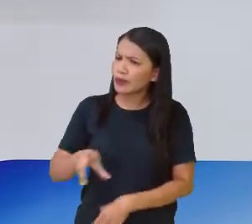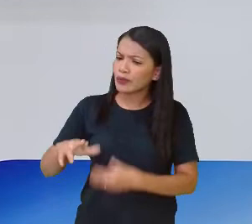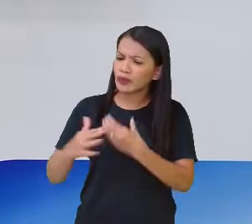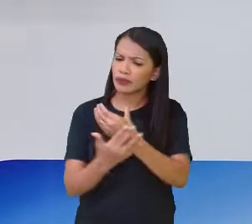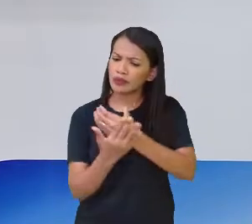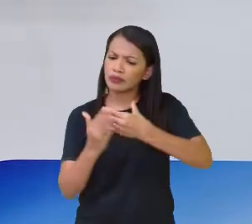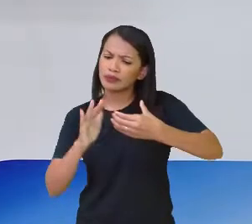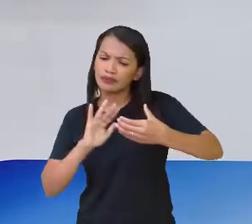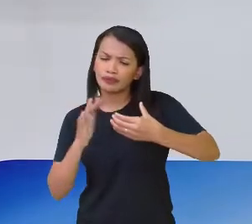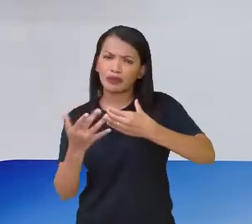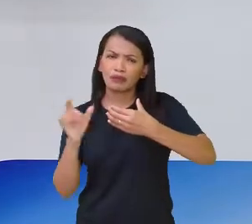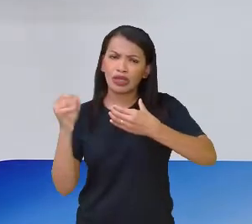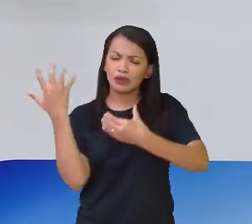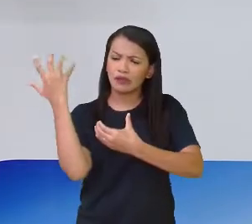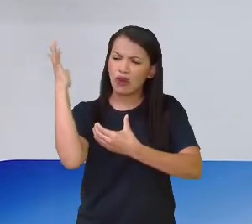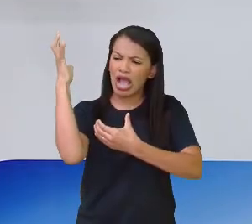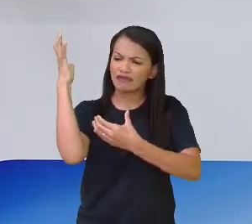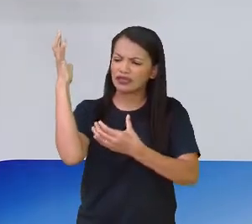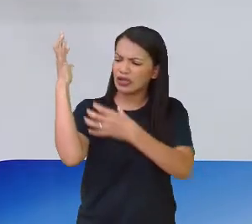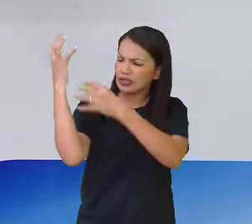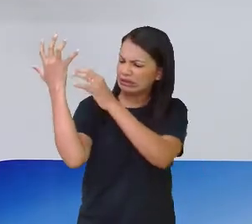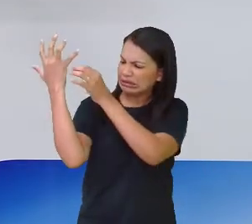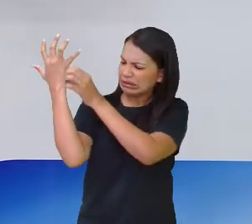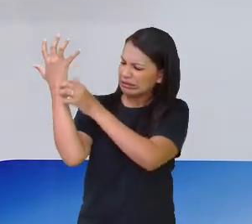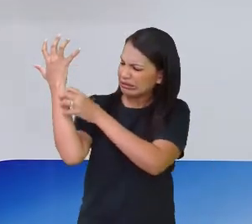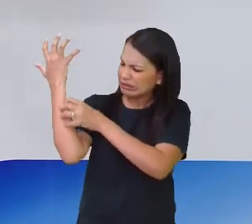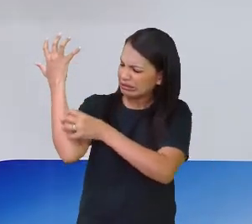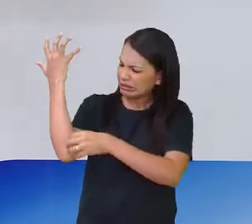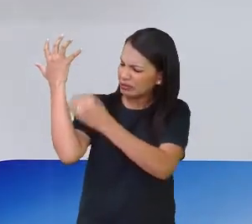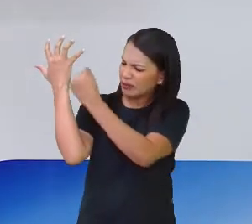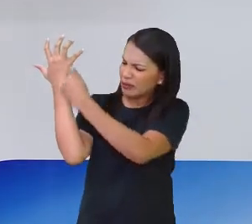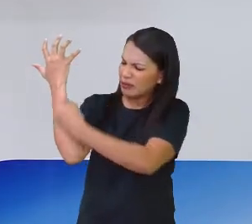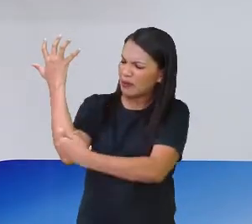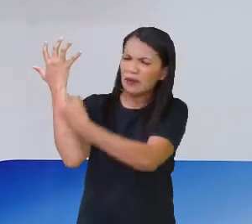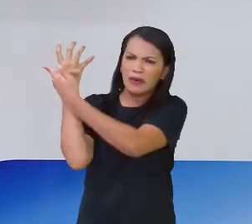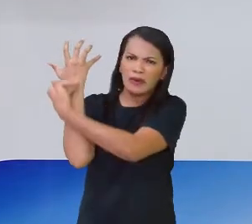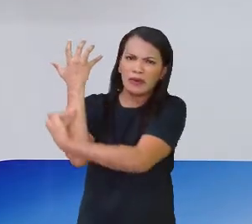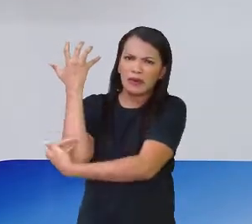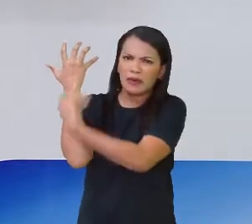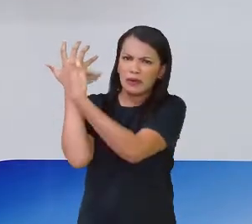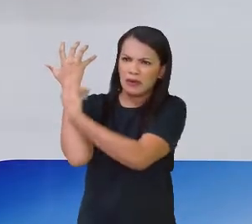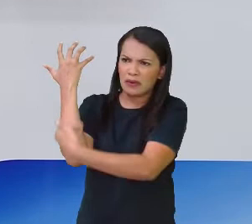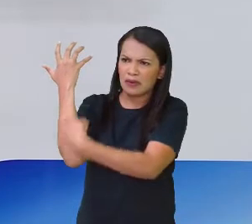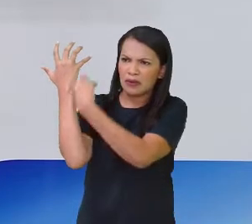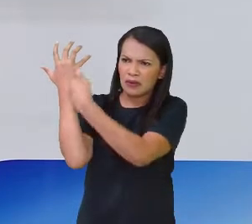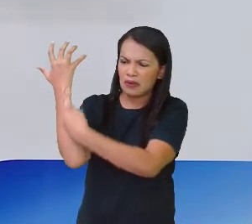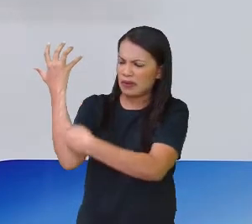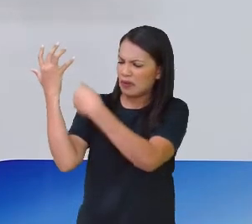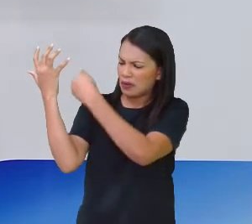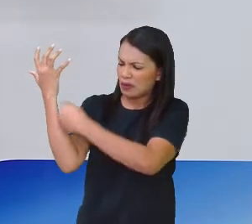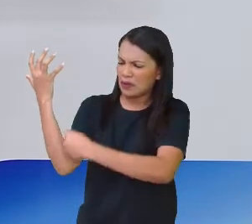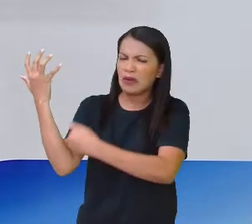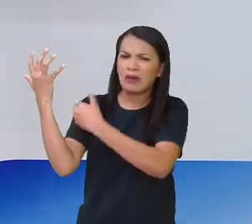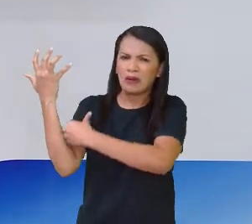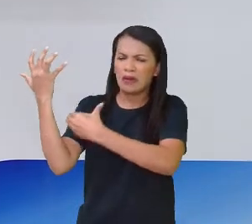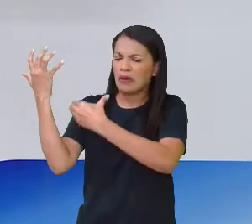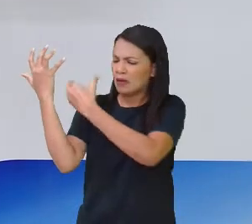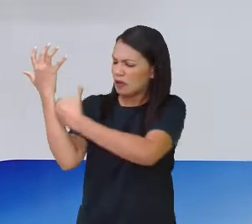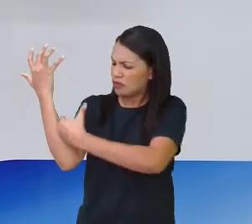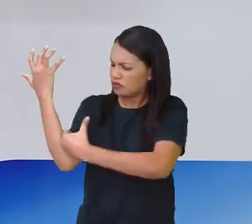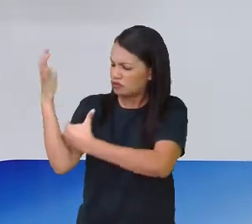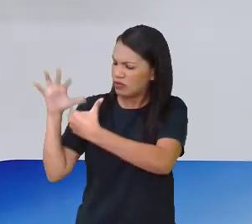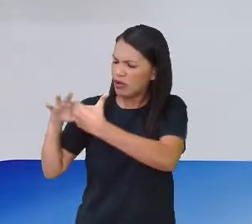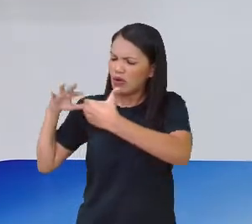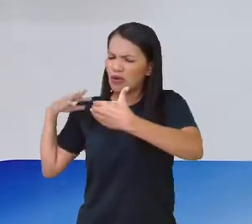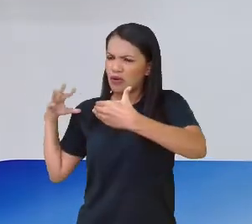uma árvore, de macaíba. Então, corta-se a árvore, vai deixar oco, então era bem pesada. E essa parte